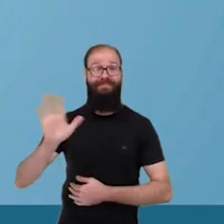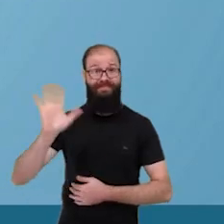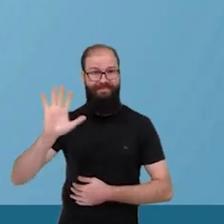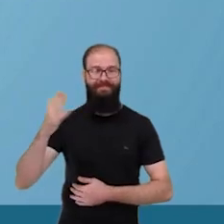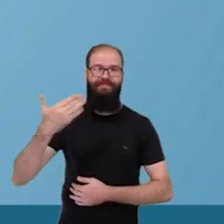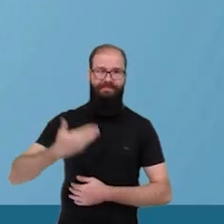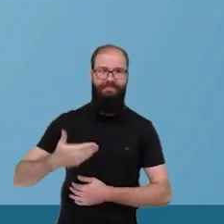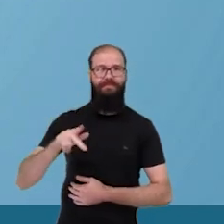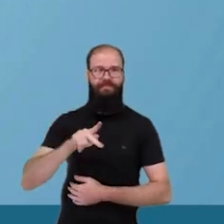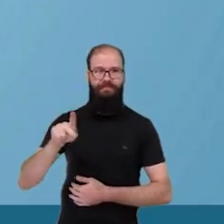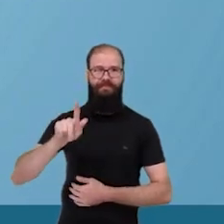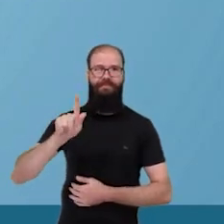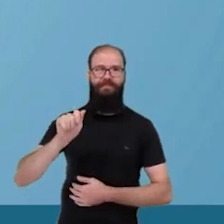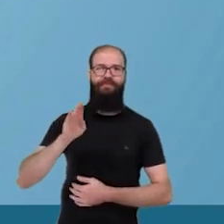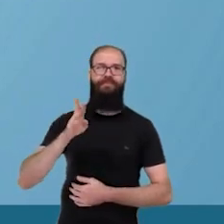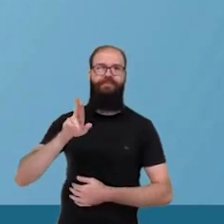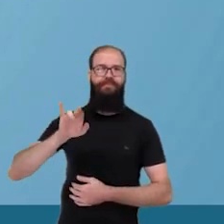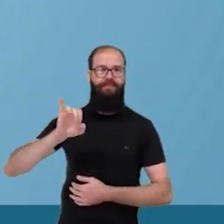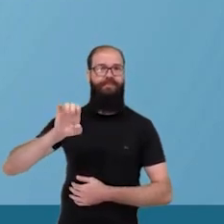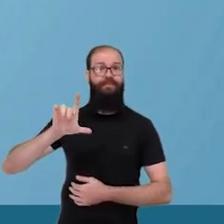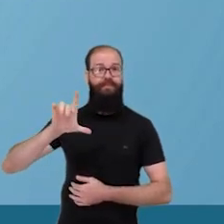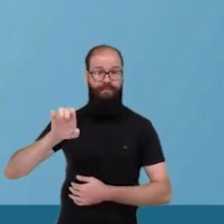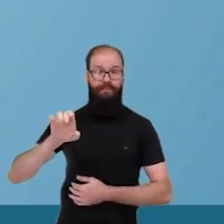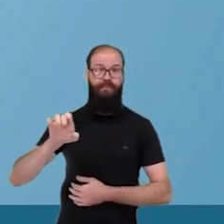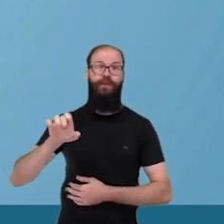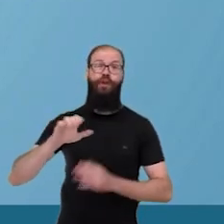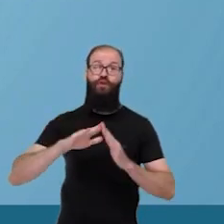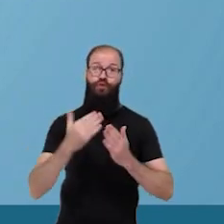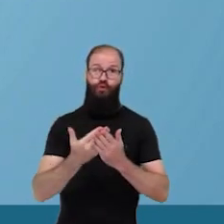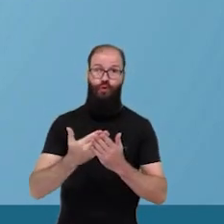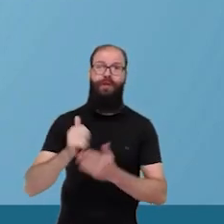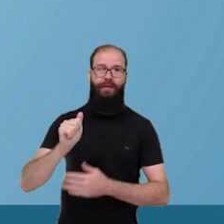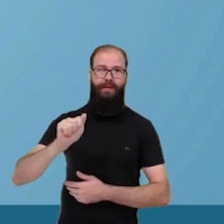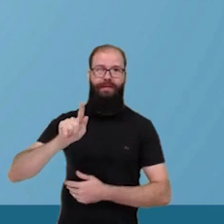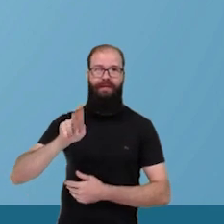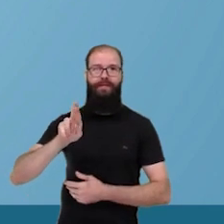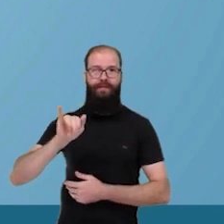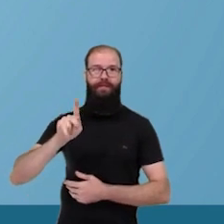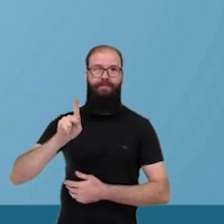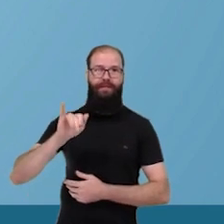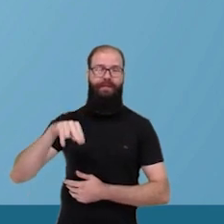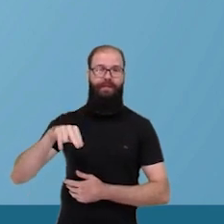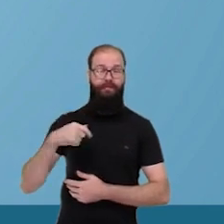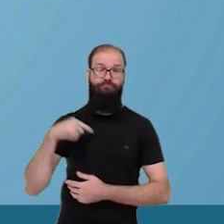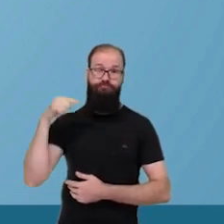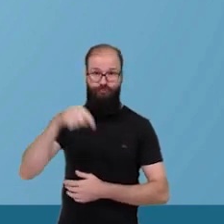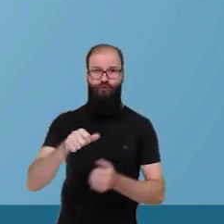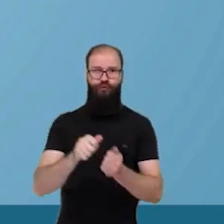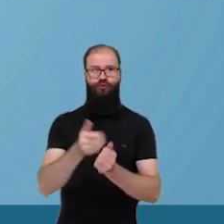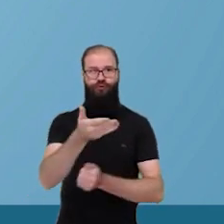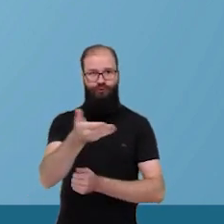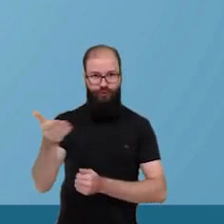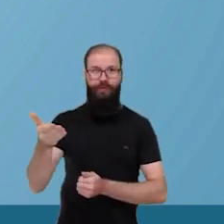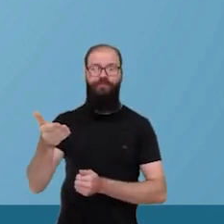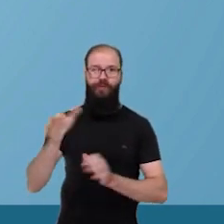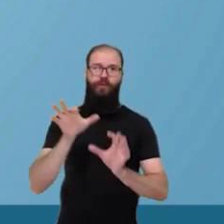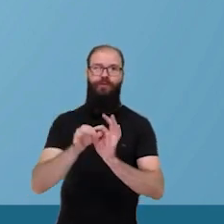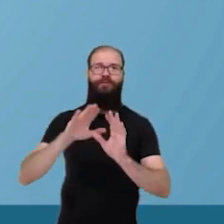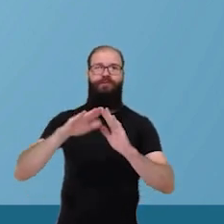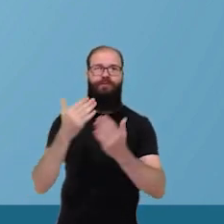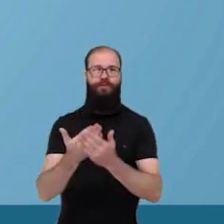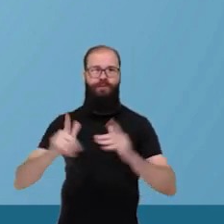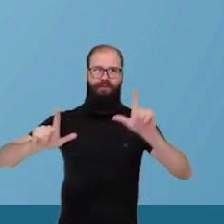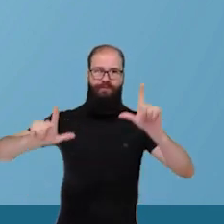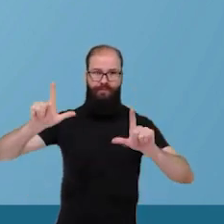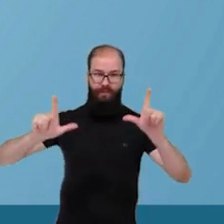Olá, eu sou a professora Gabriele, da Escola Agripina, e estarei aqui com vocês no programa Conexão Escola TV, com